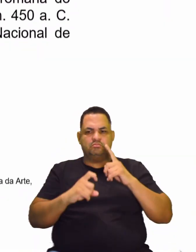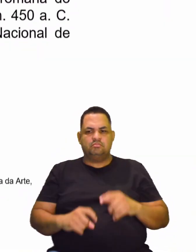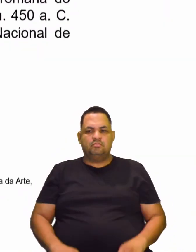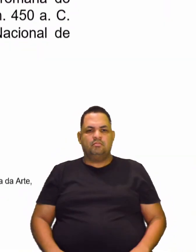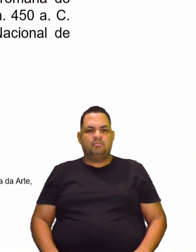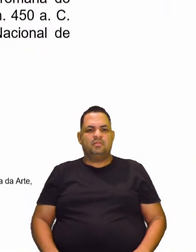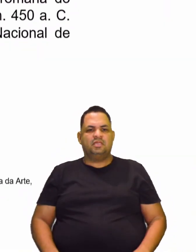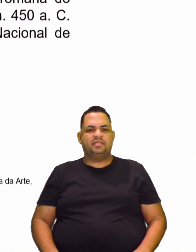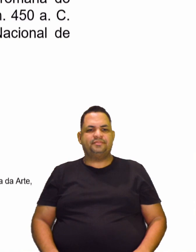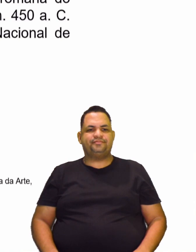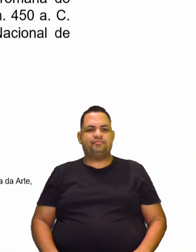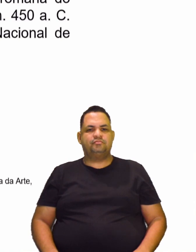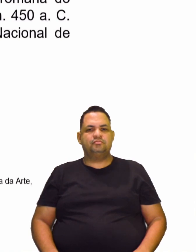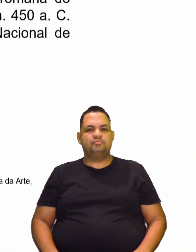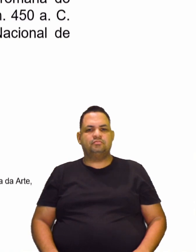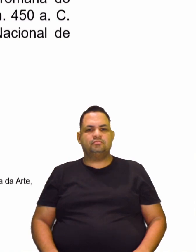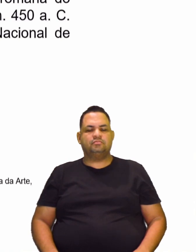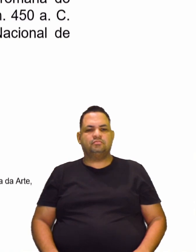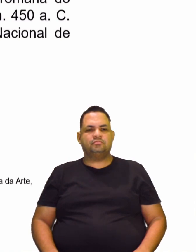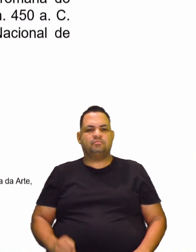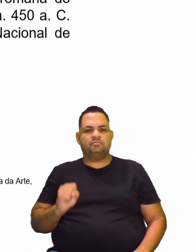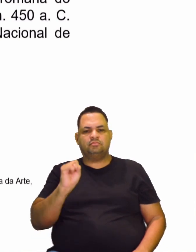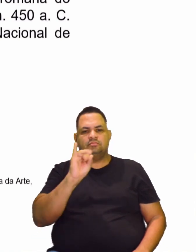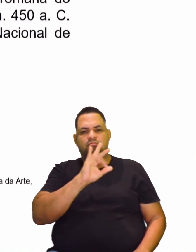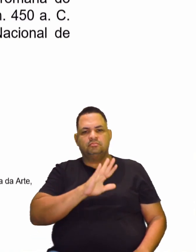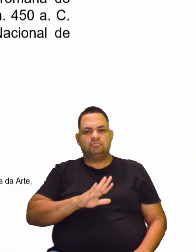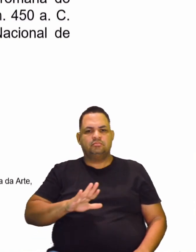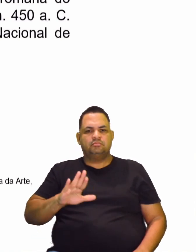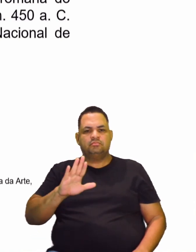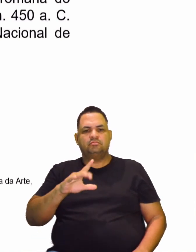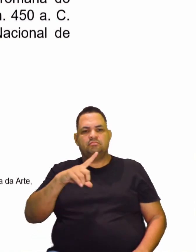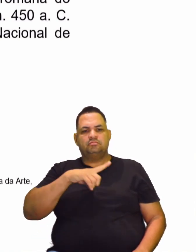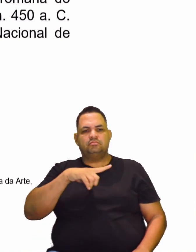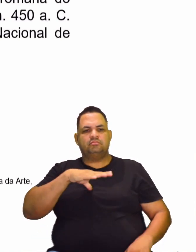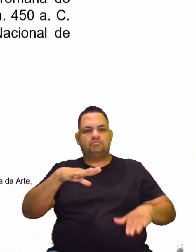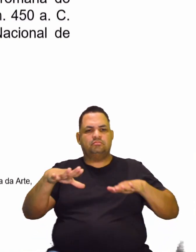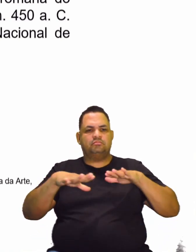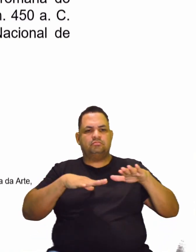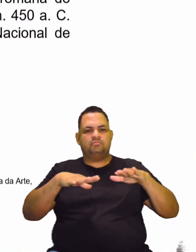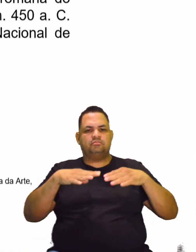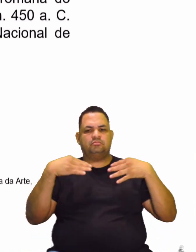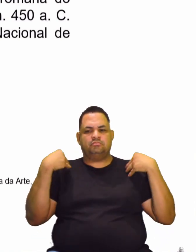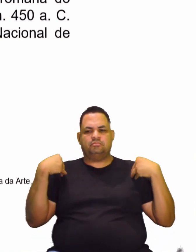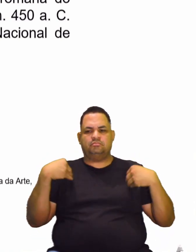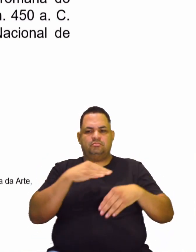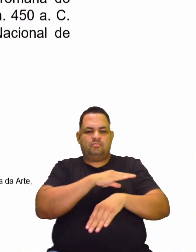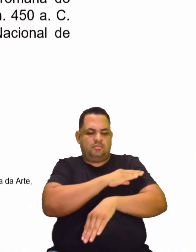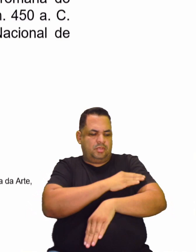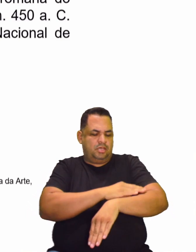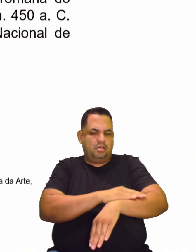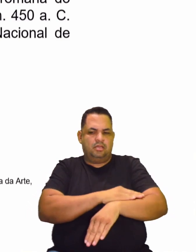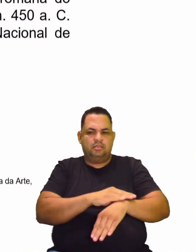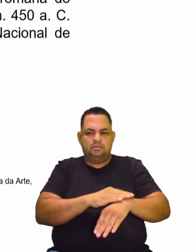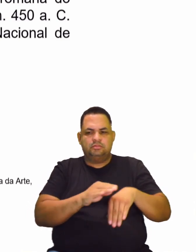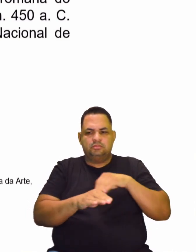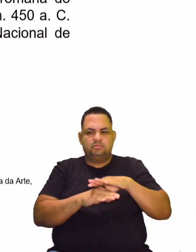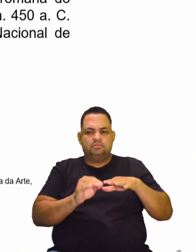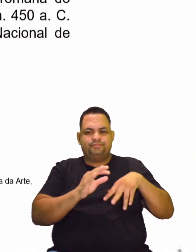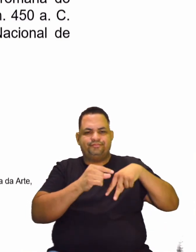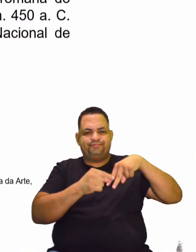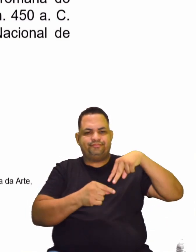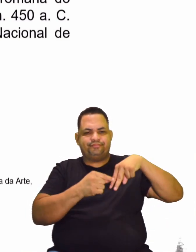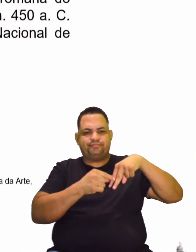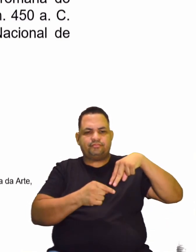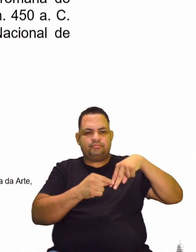Aqui nós já observamos uma imagem já com o movimento dos braços, pernas. Olha o detalhe